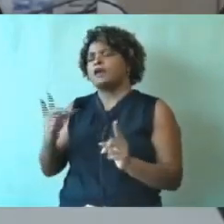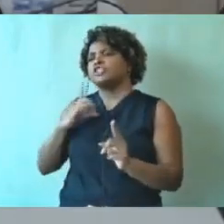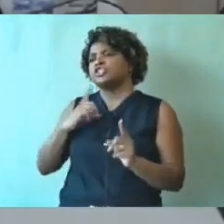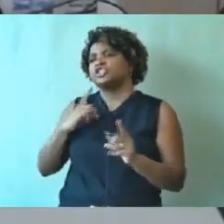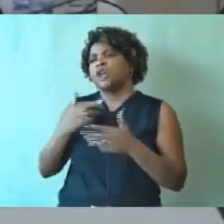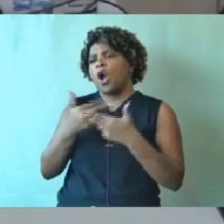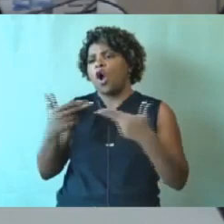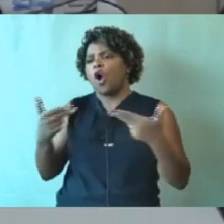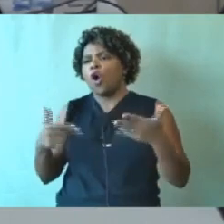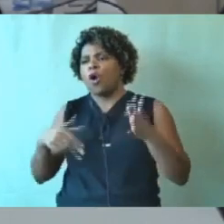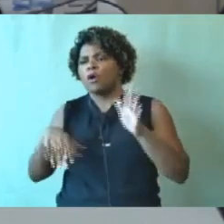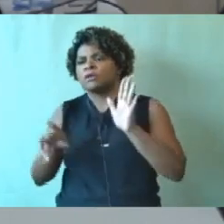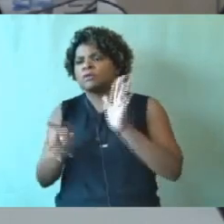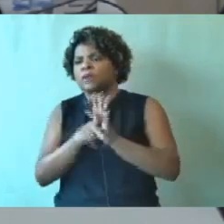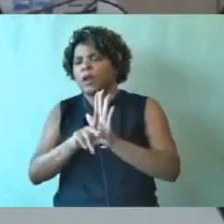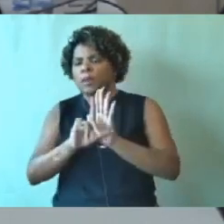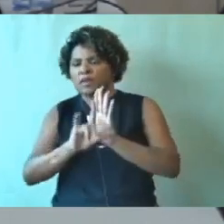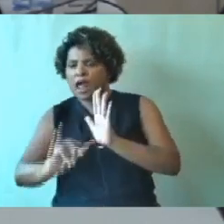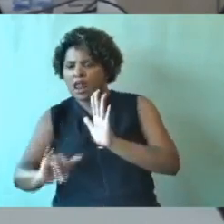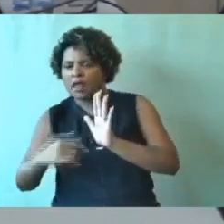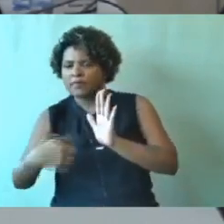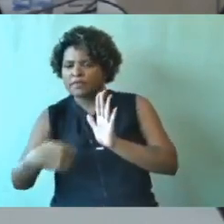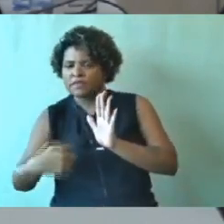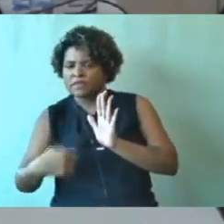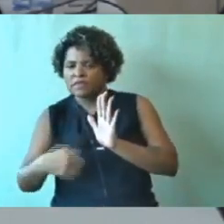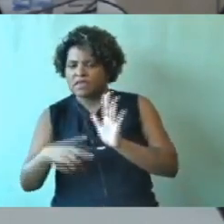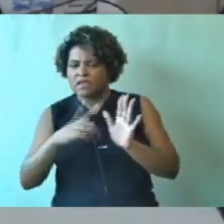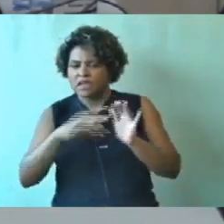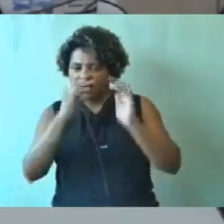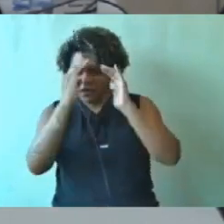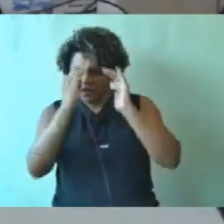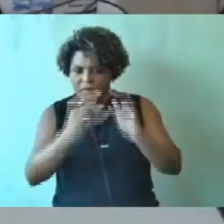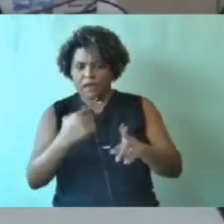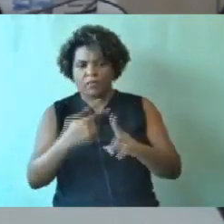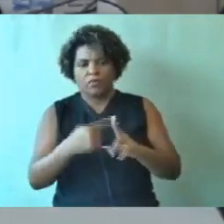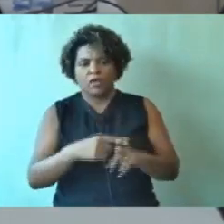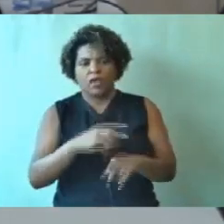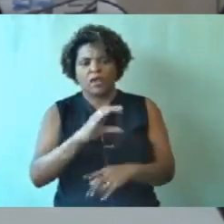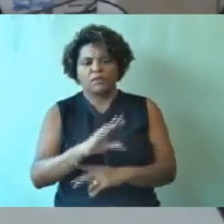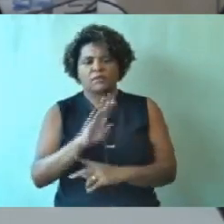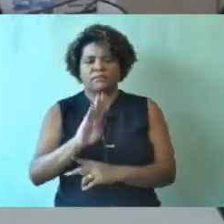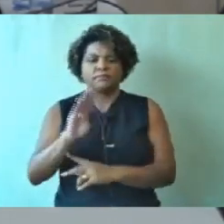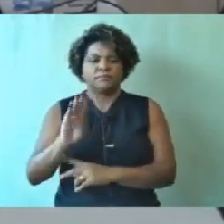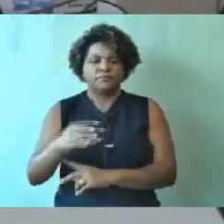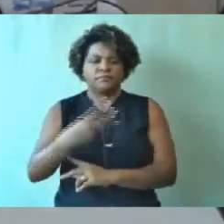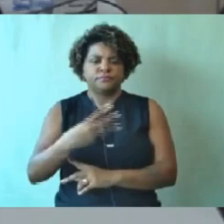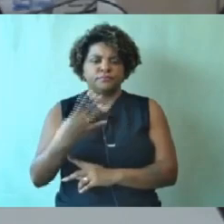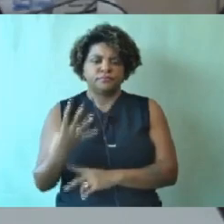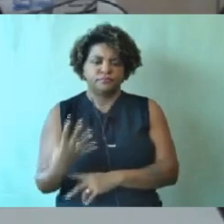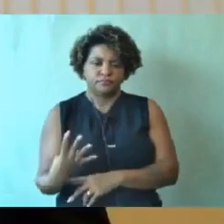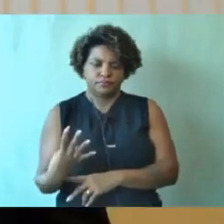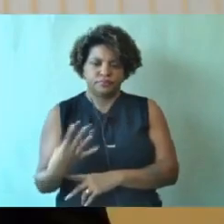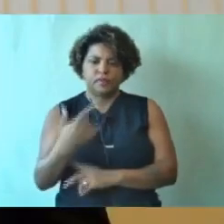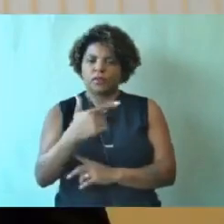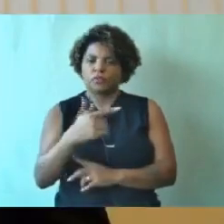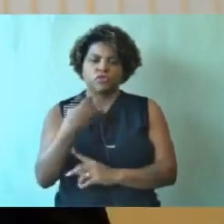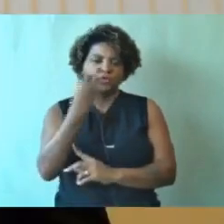A experiência? Todos. Porque a CBB 34, ela não tinha experiência comprovada para poder operar na cidade de Belo Horizonte.